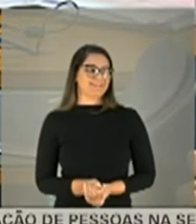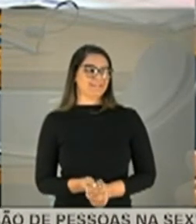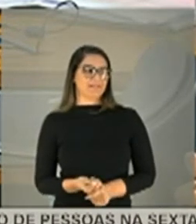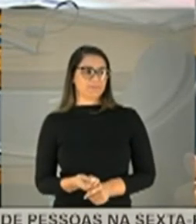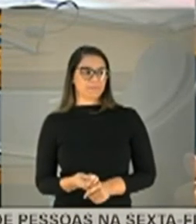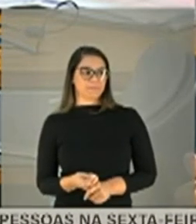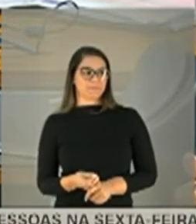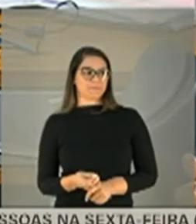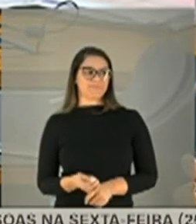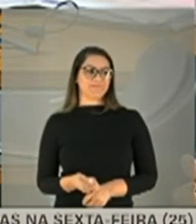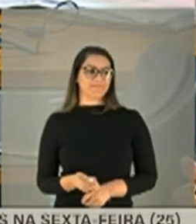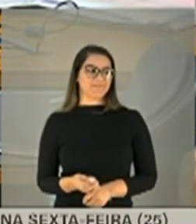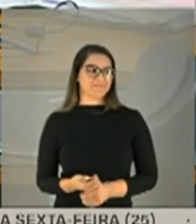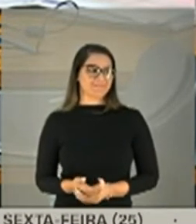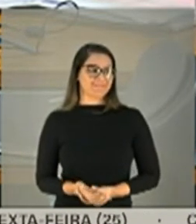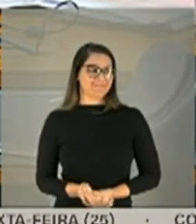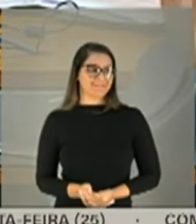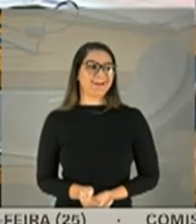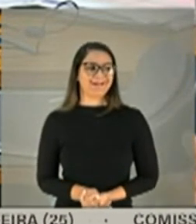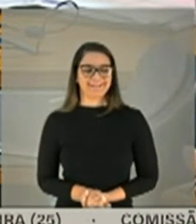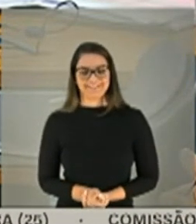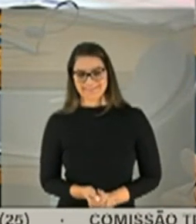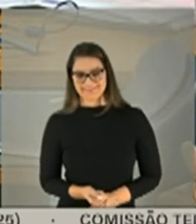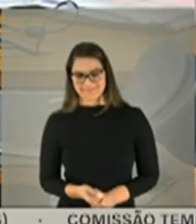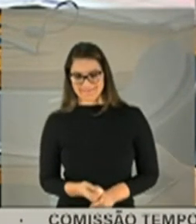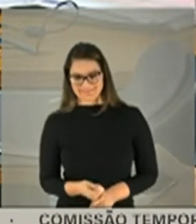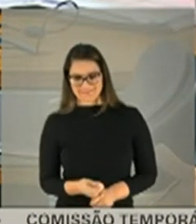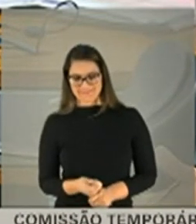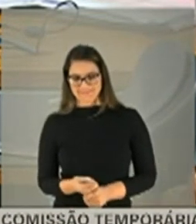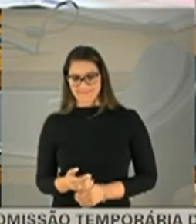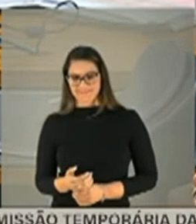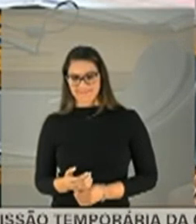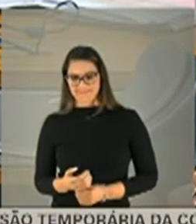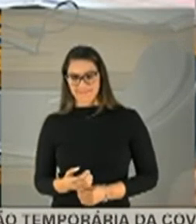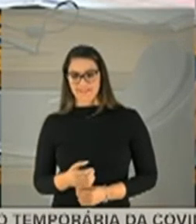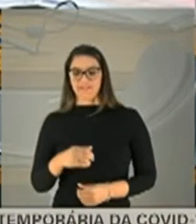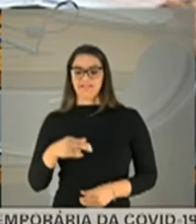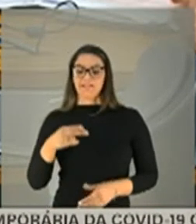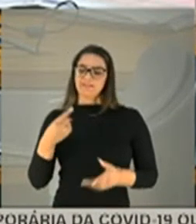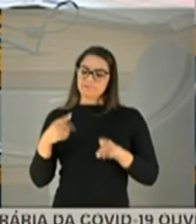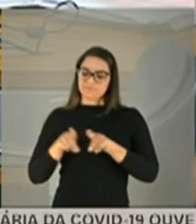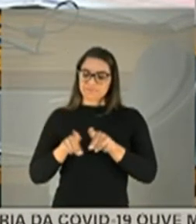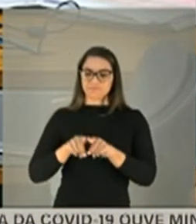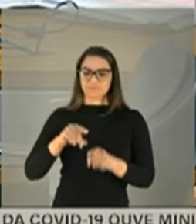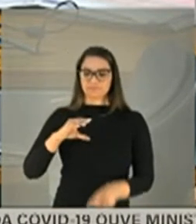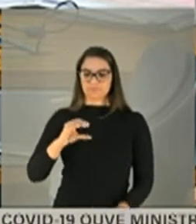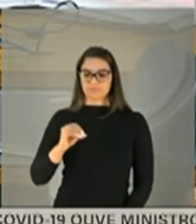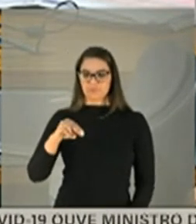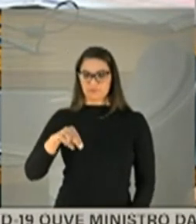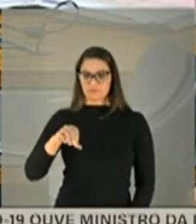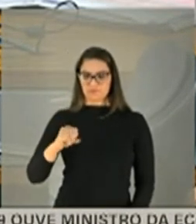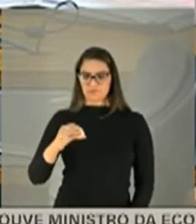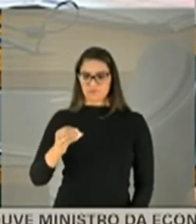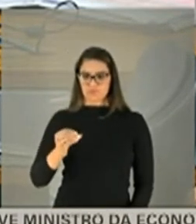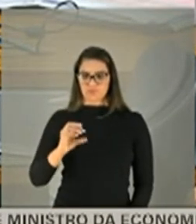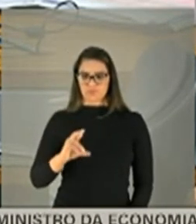sua exposição, e tem o caso escandaloso do Consórcio Nordeste, que foi um desses